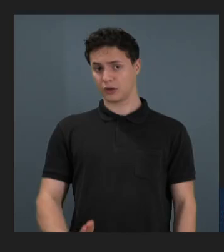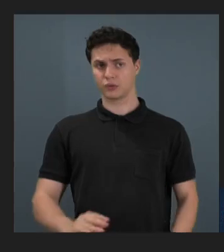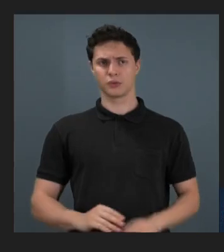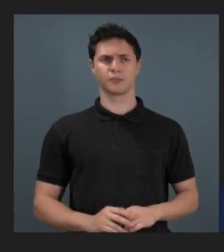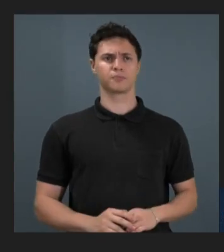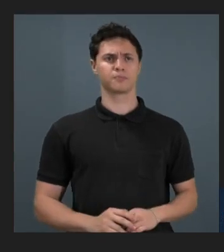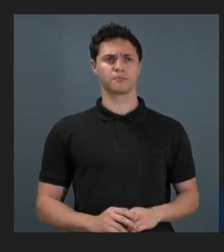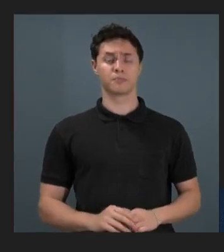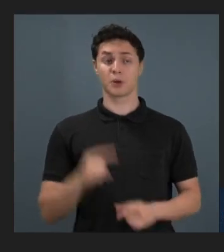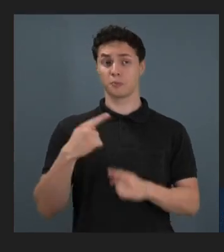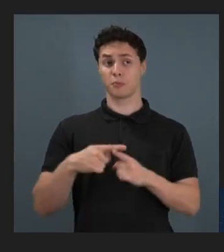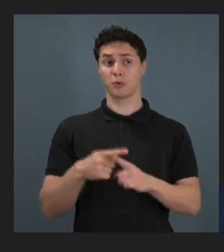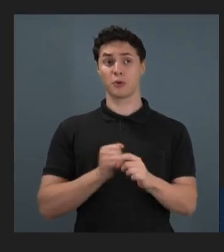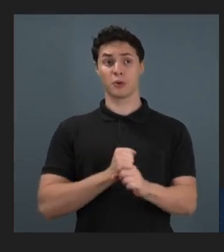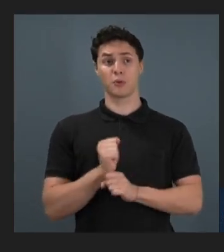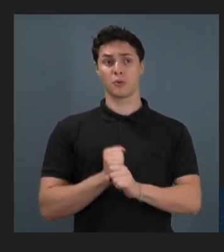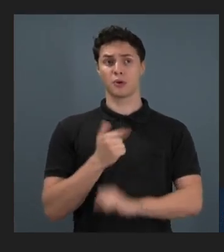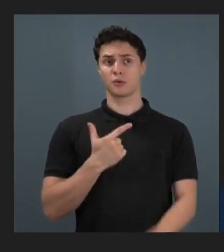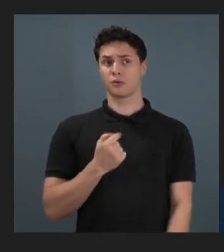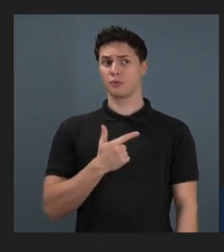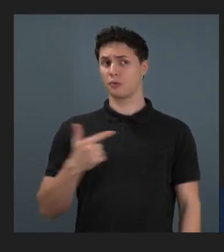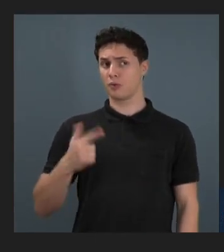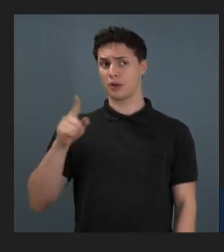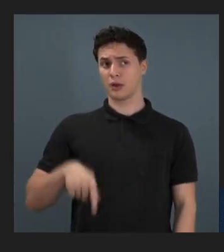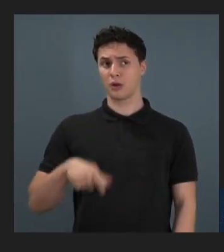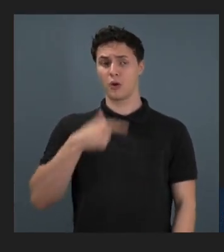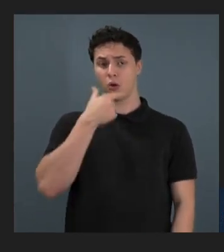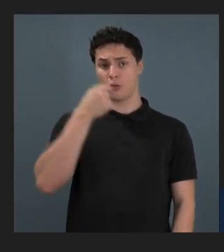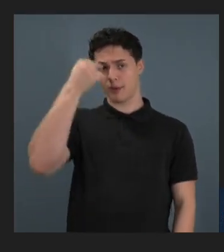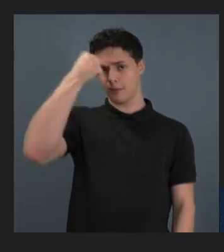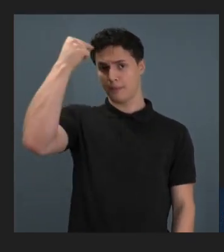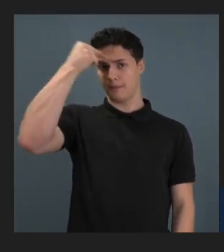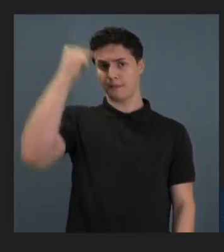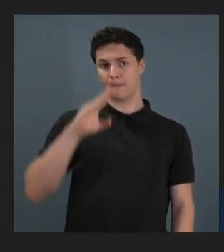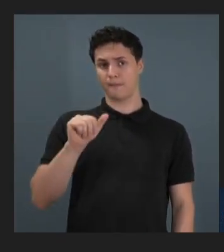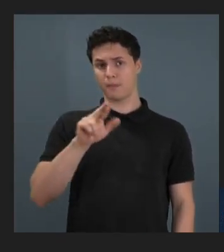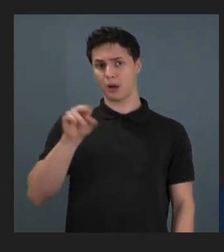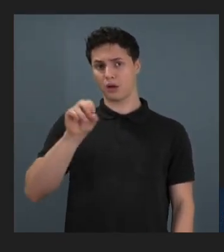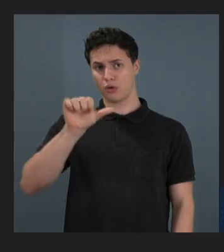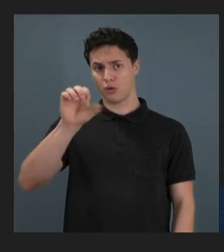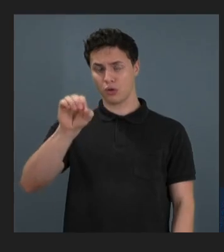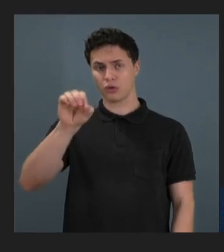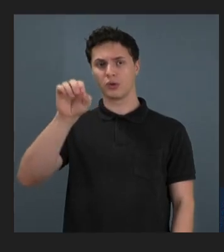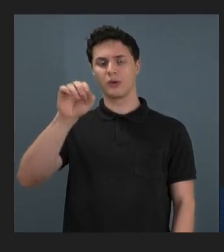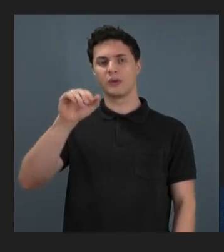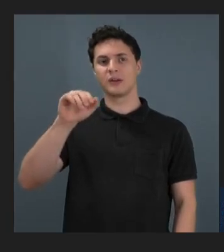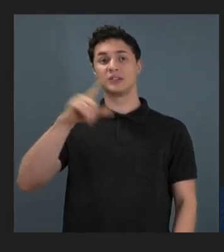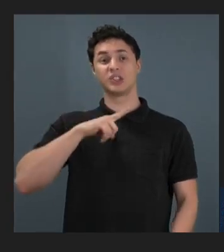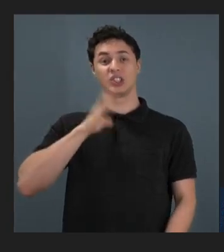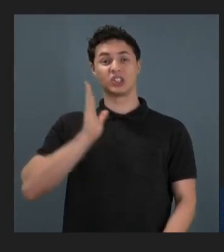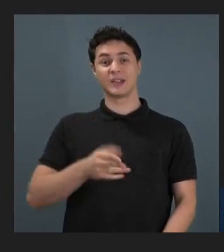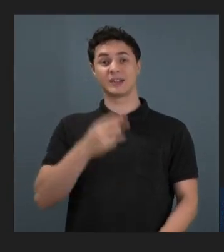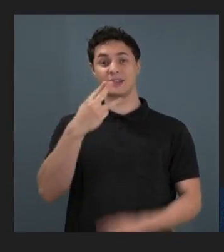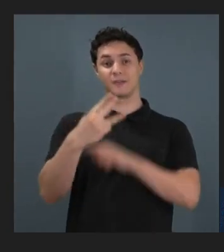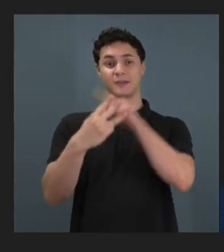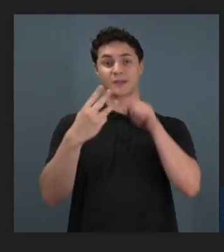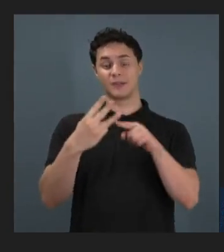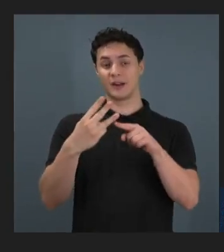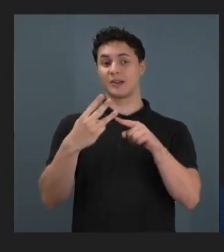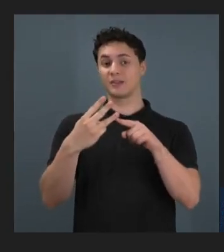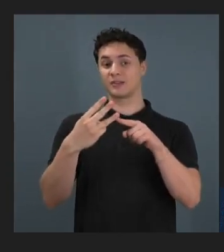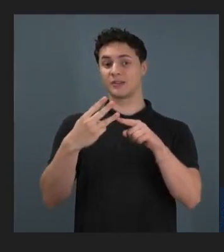E já em 2022, Barroso incidia claramente em 3 dessas 5